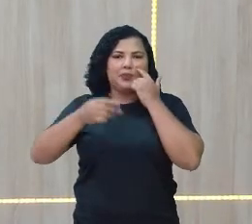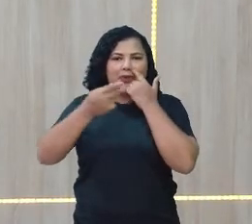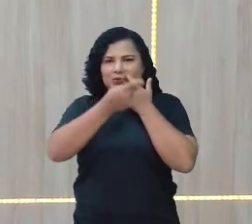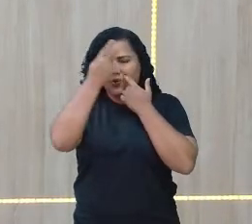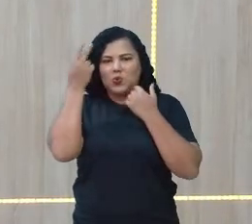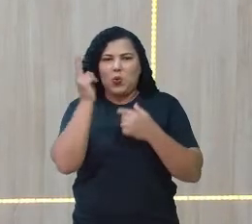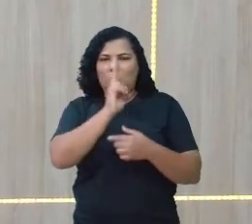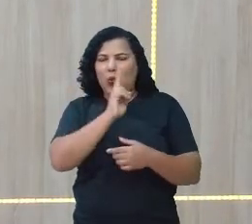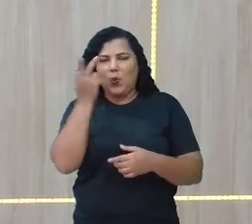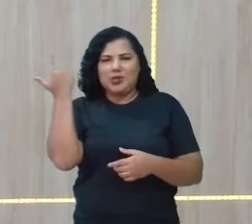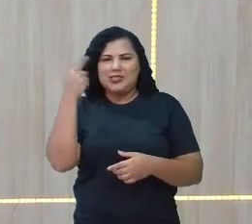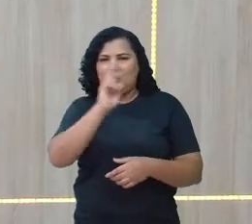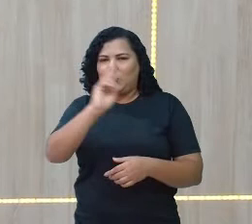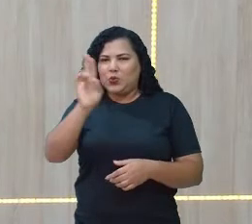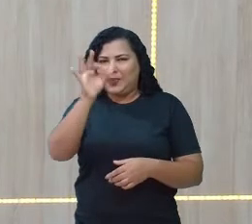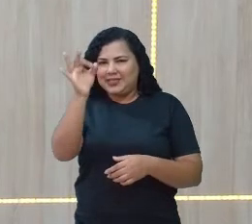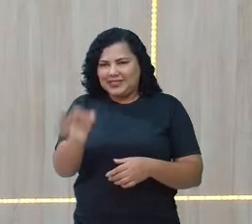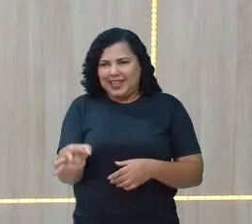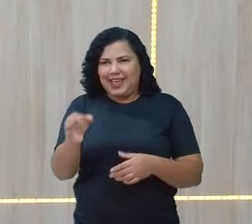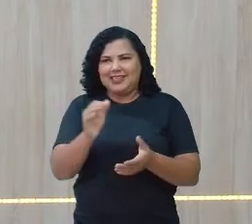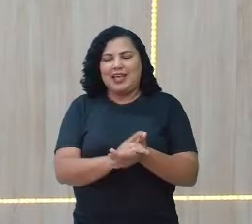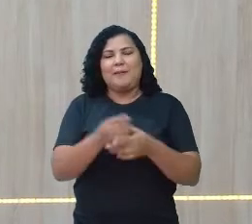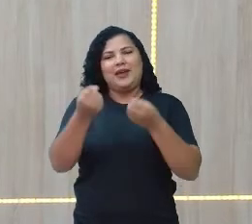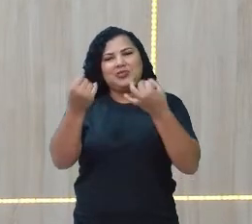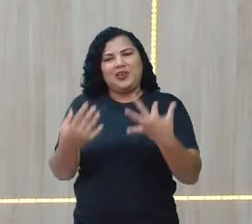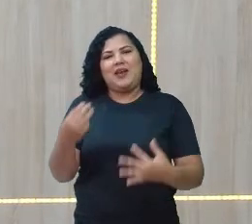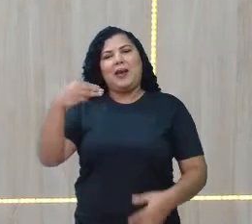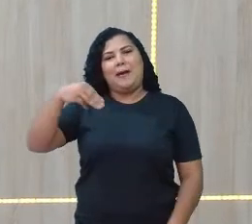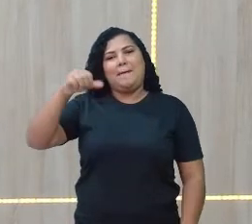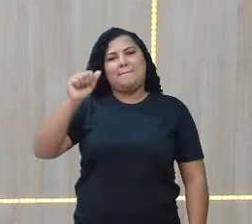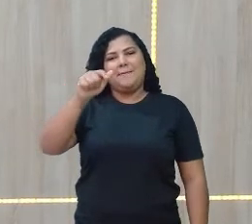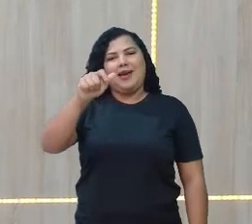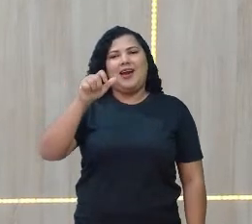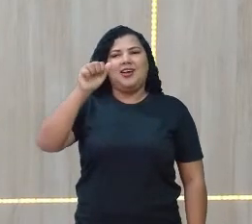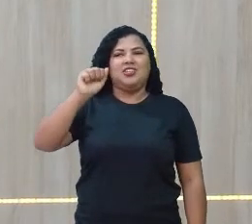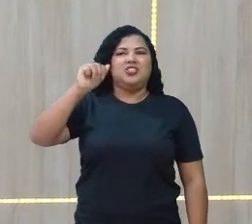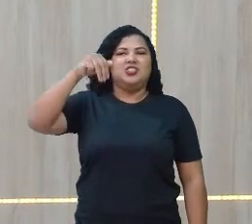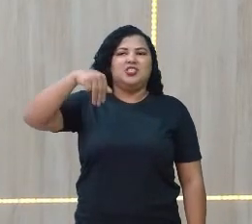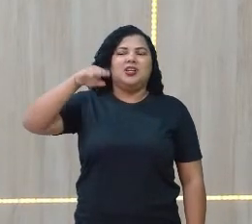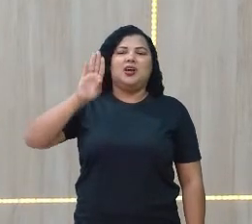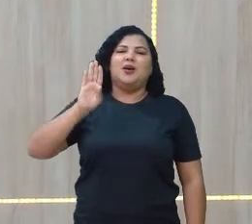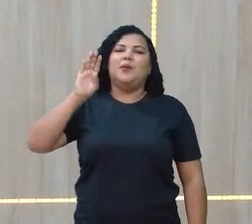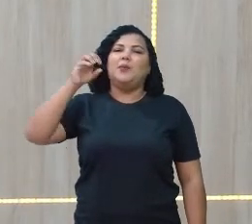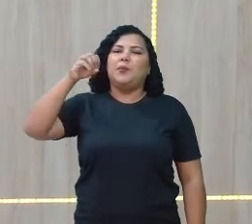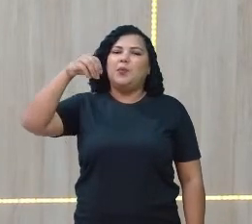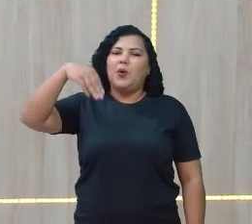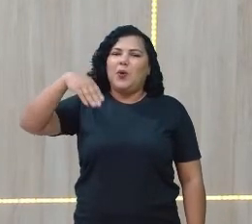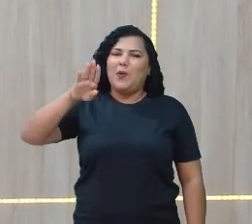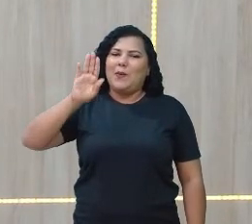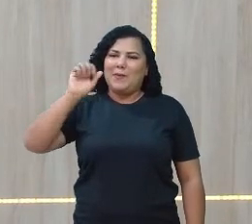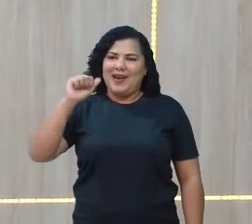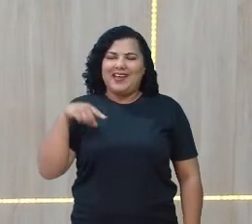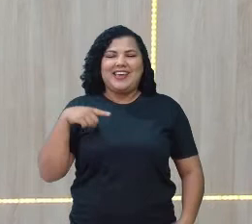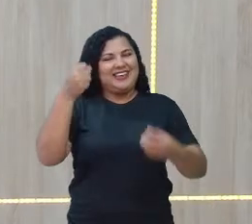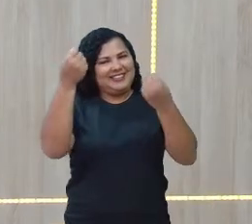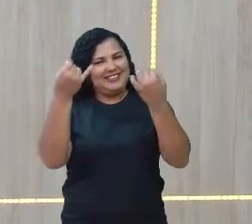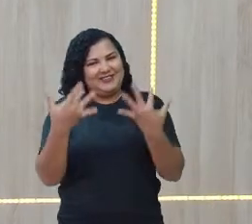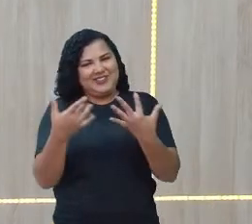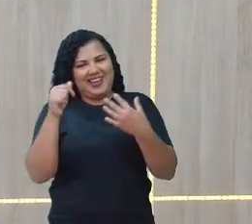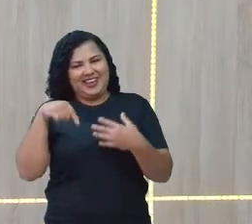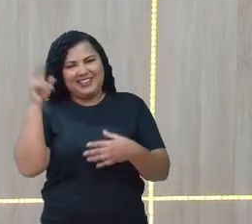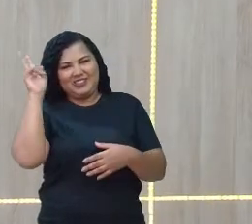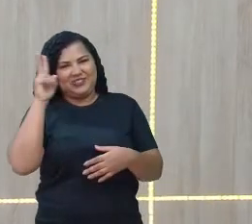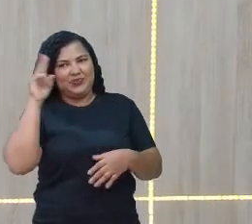ela falava, né, de modo geral, Marchambomba, né? Isso é uma das coisas que, né, ficou aí na nossa história. Então,